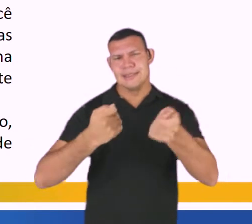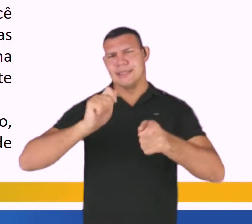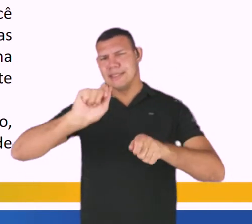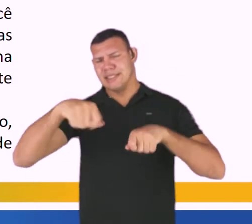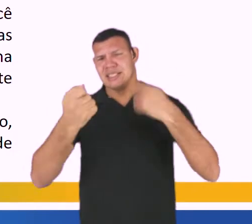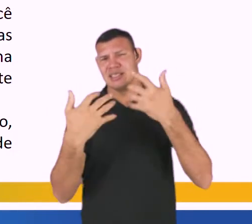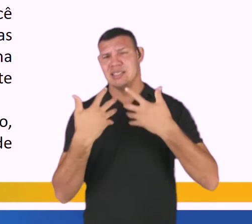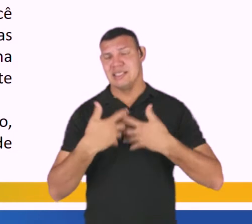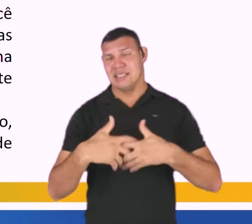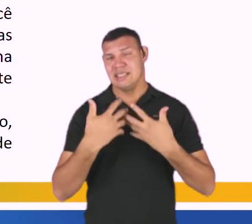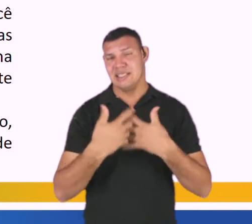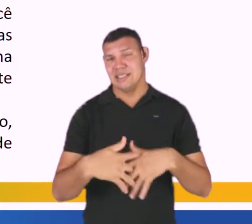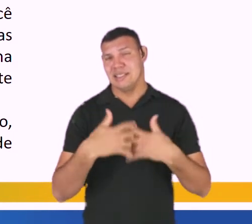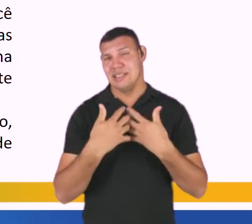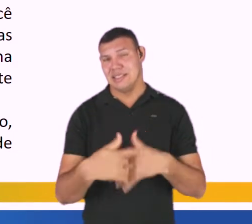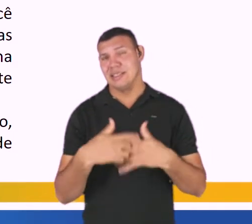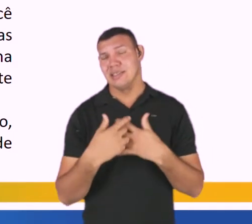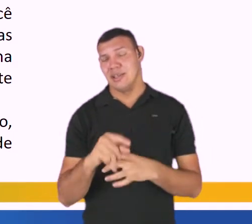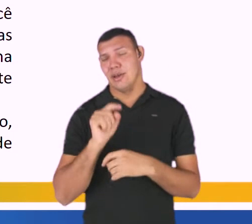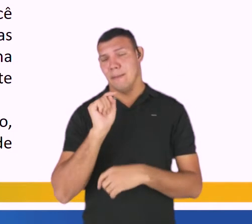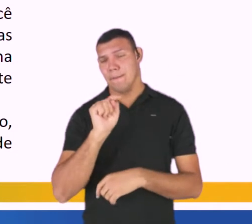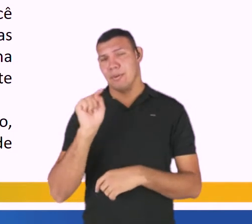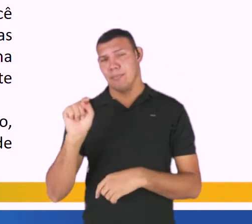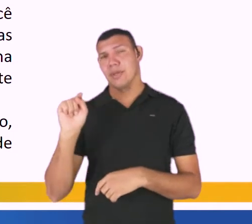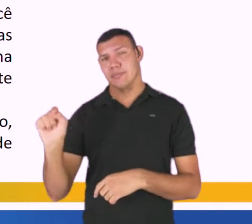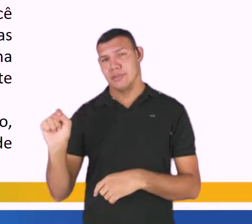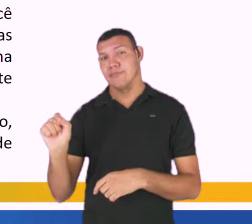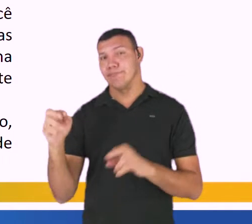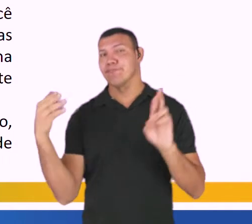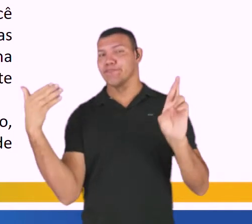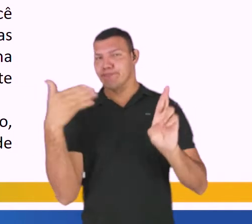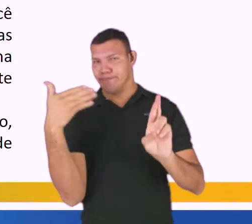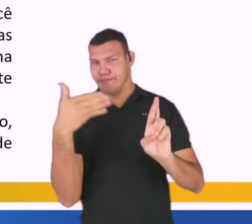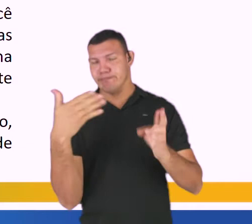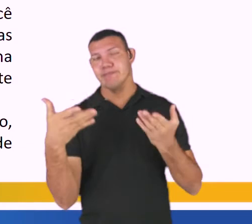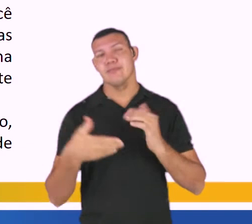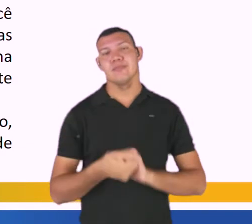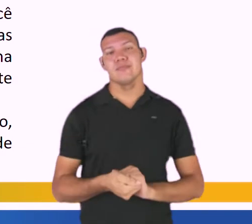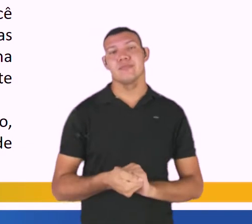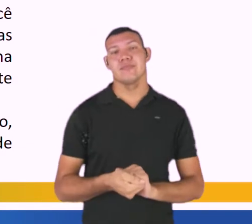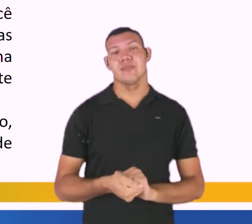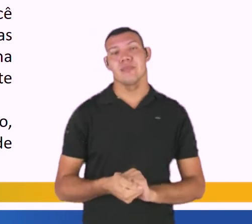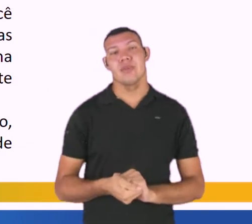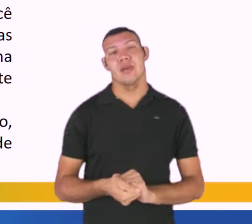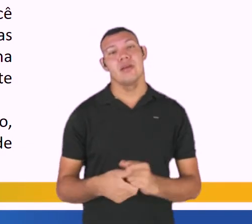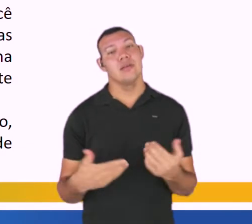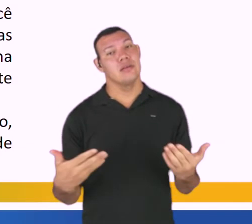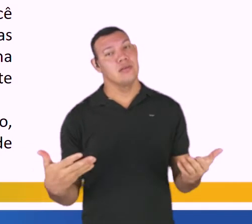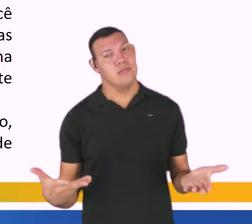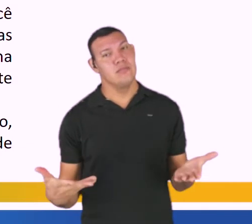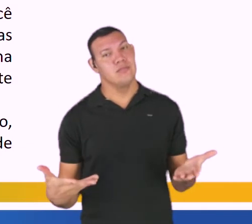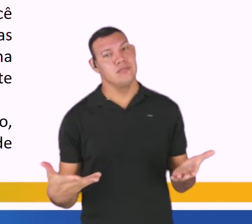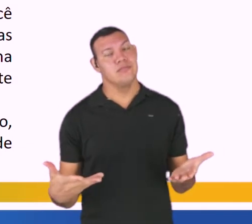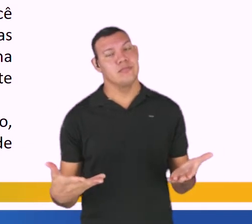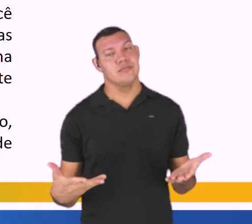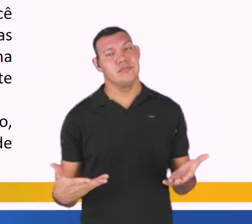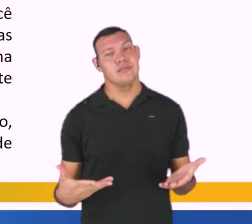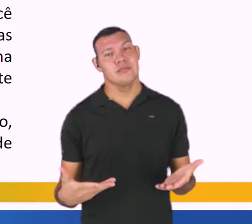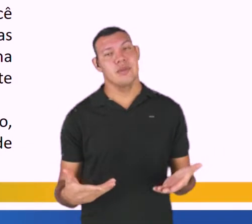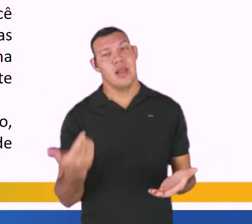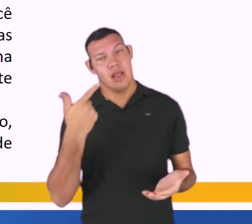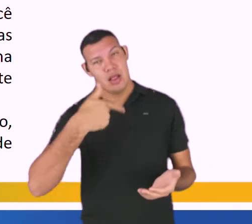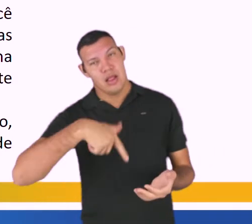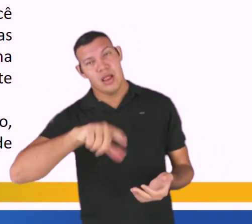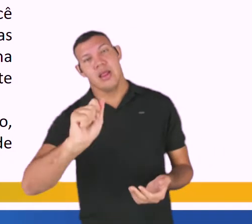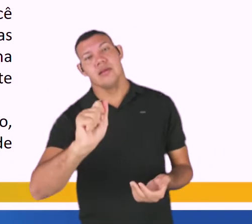pouco vocês, porque são os sinais de pontuação ao que eu estou me referindo, tá bom? Nesse caso, o código a ser utilizado é